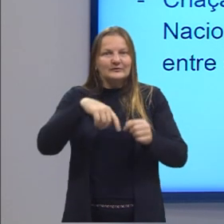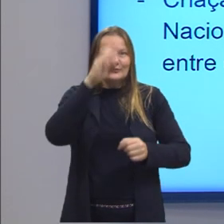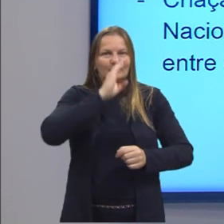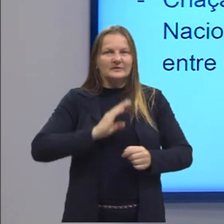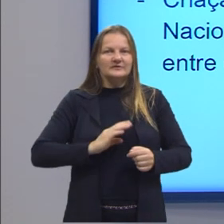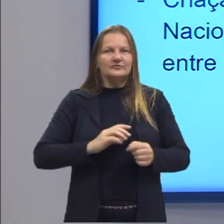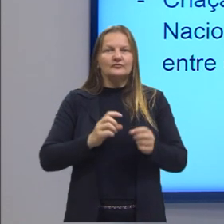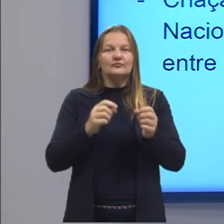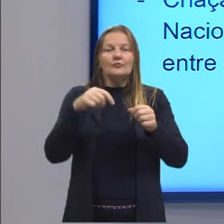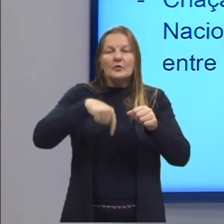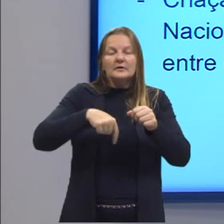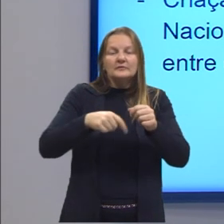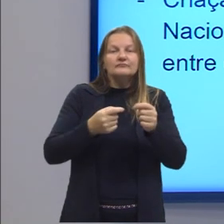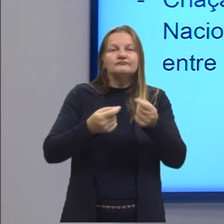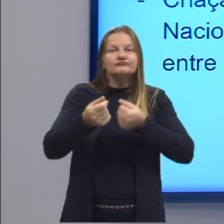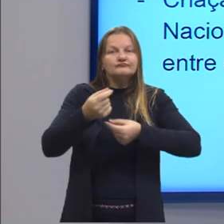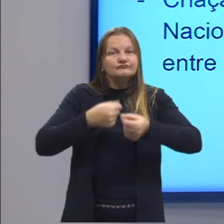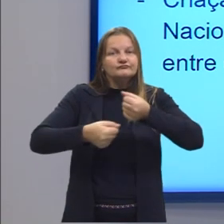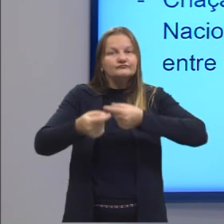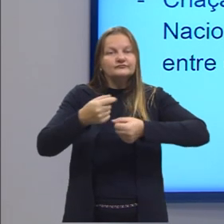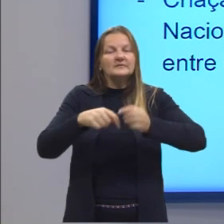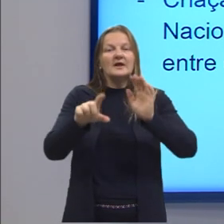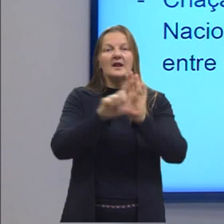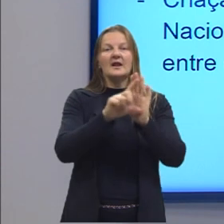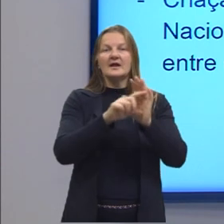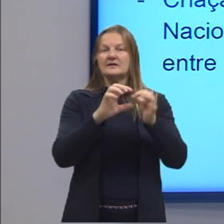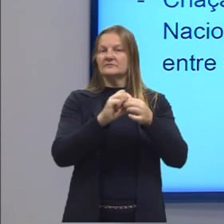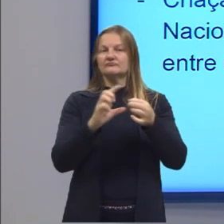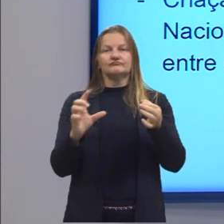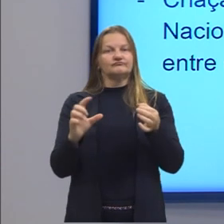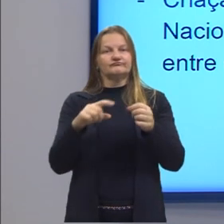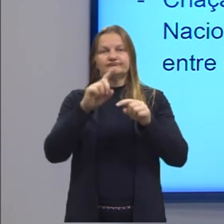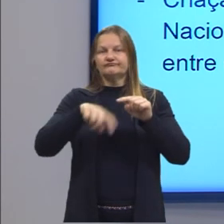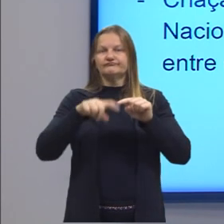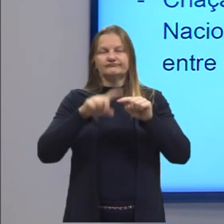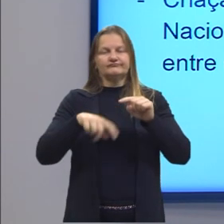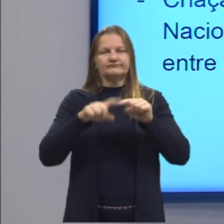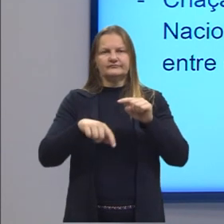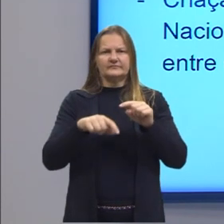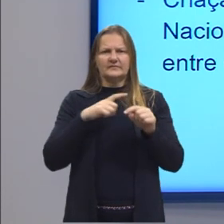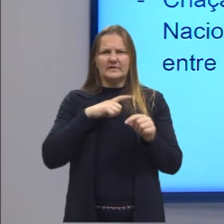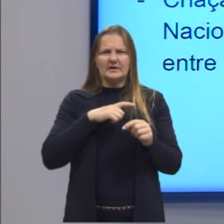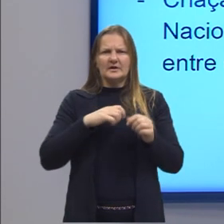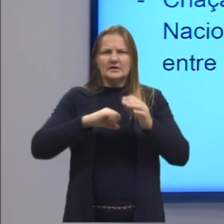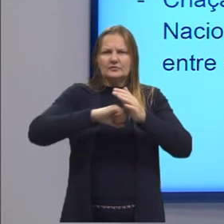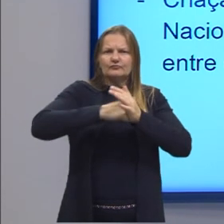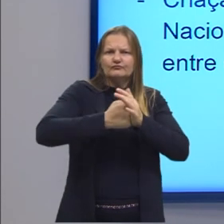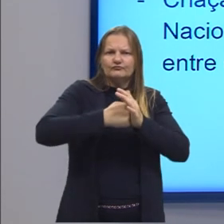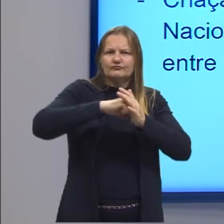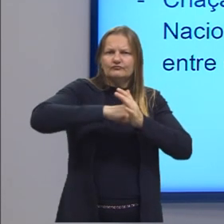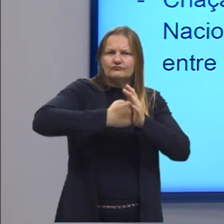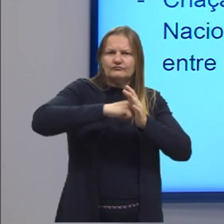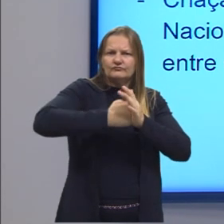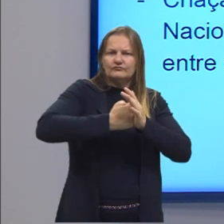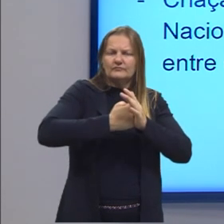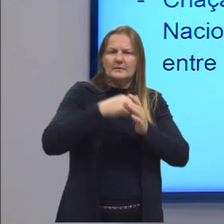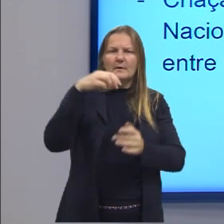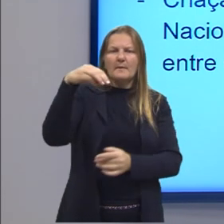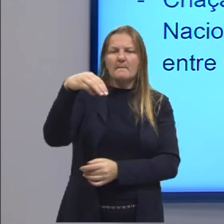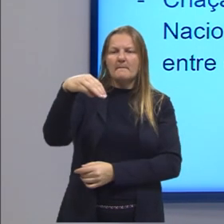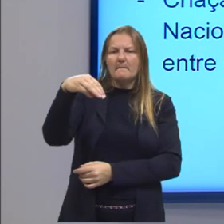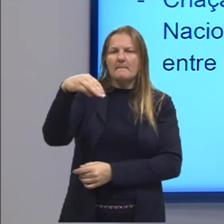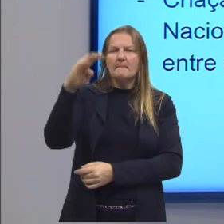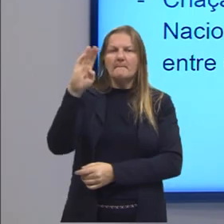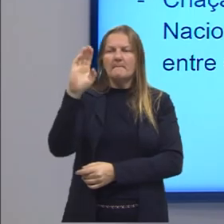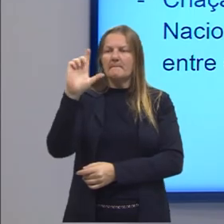eles tinham que fazer isso do Brasil mas as leis não permitiam então eles tiram esse bloqueio essa restrição do monopólio